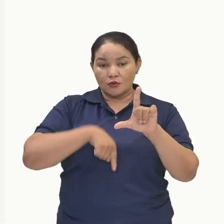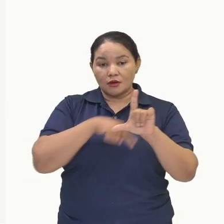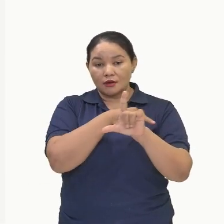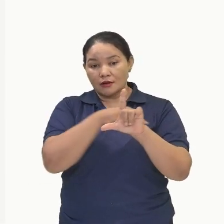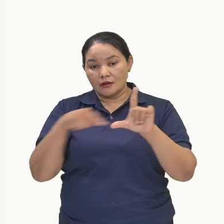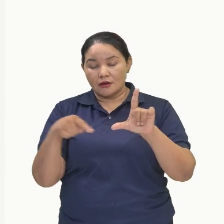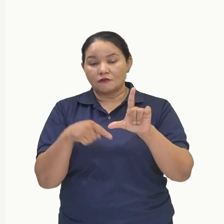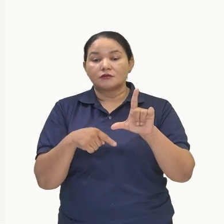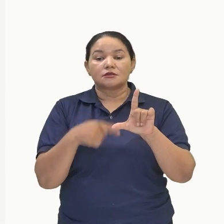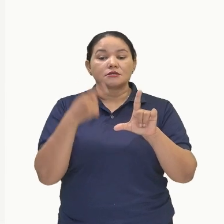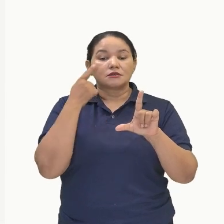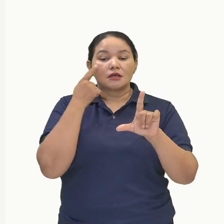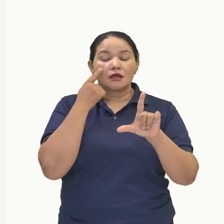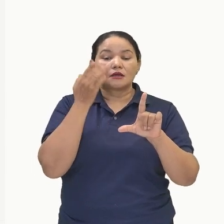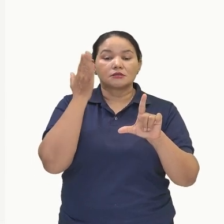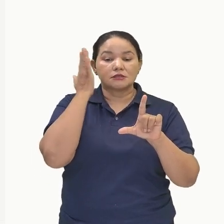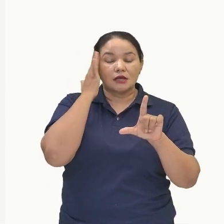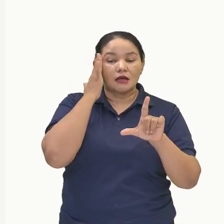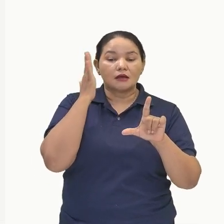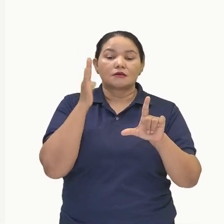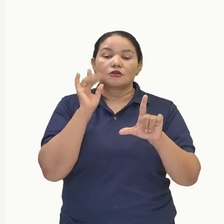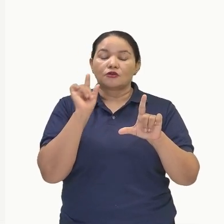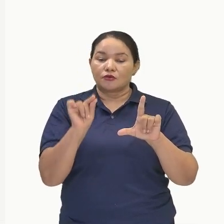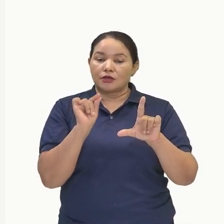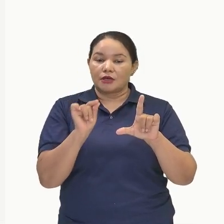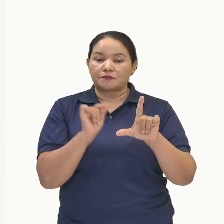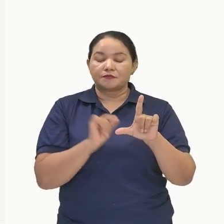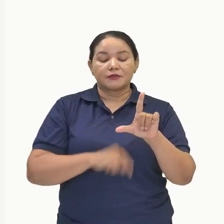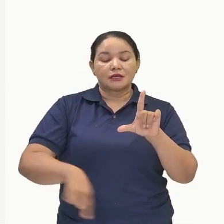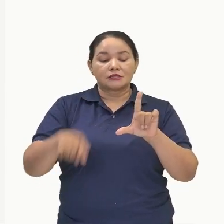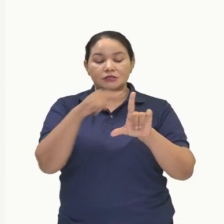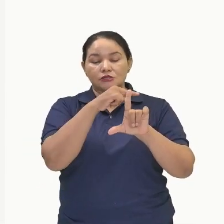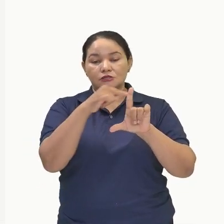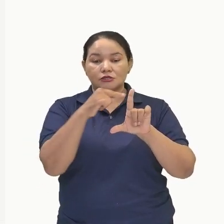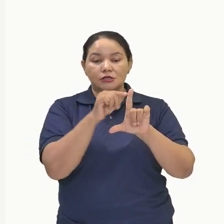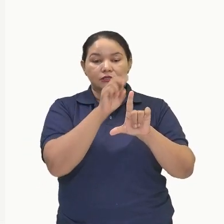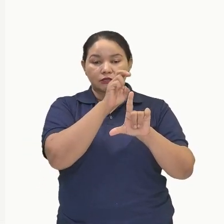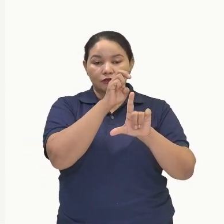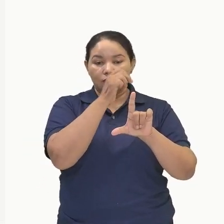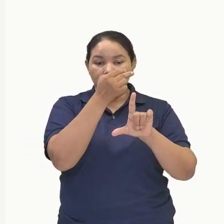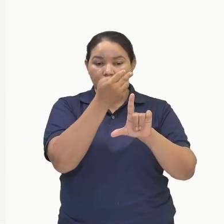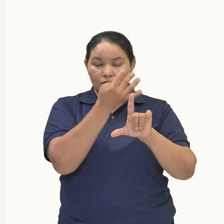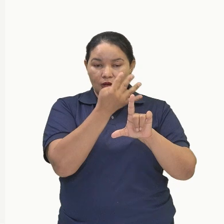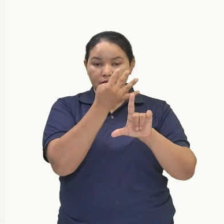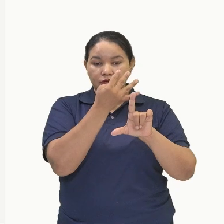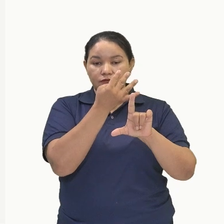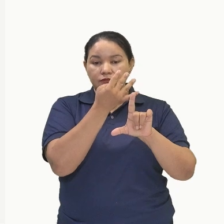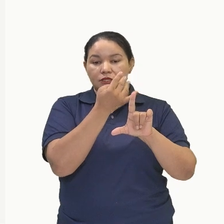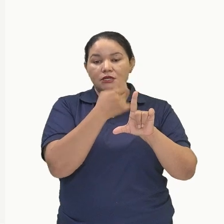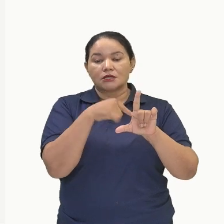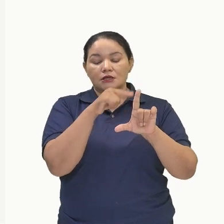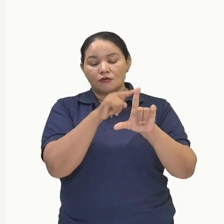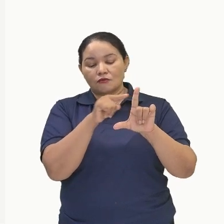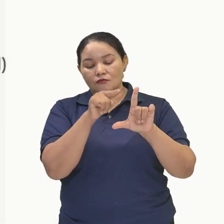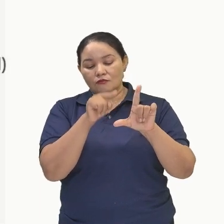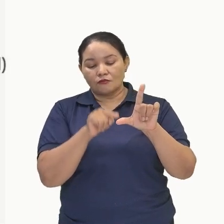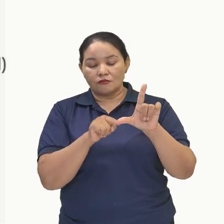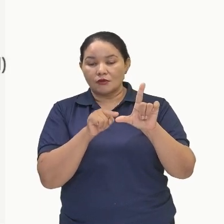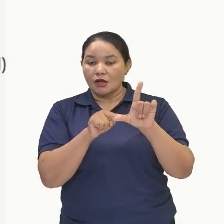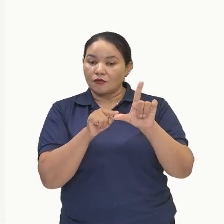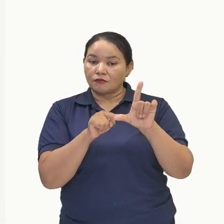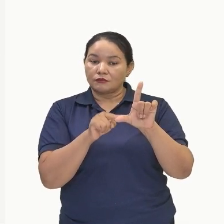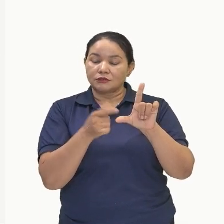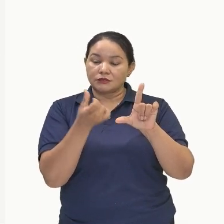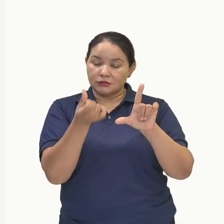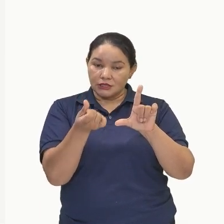em um dos pontos do gráfico, a gente sabe que quando a tensão é 54, a corrente é 6. Então, a gente vai